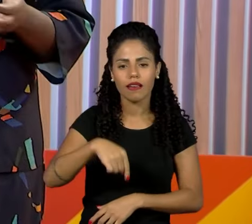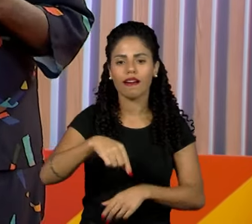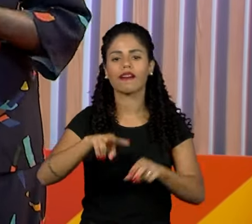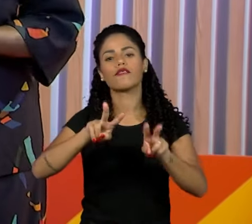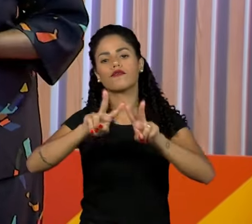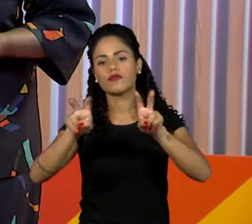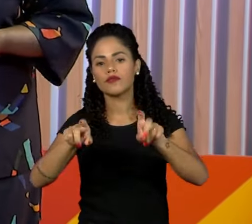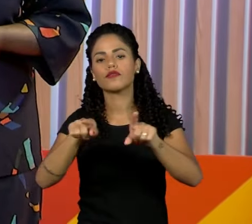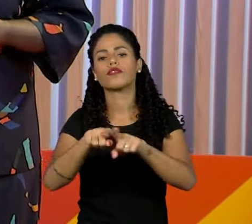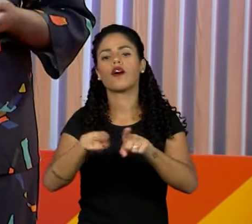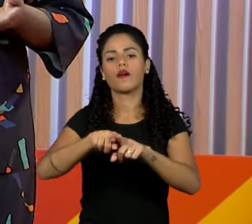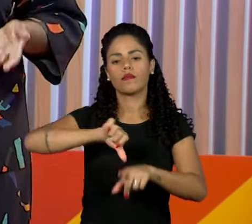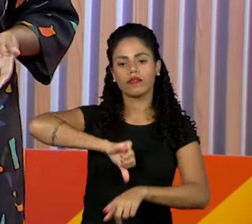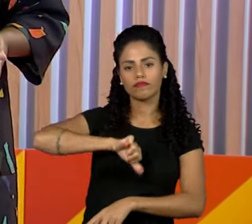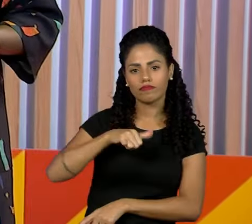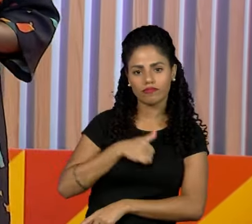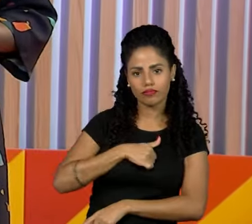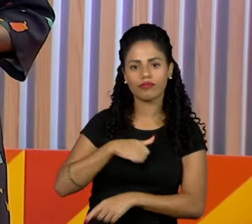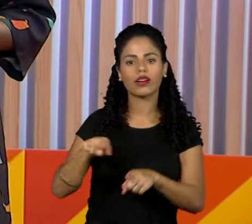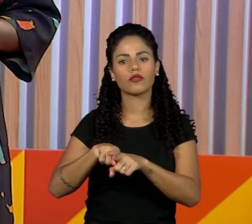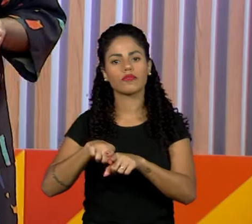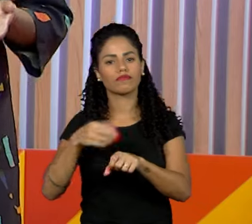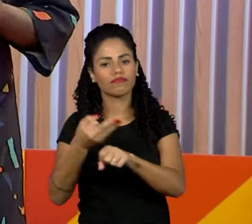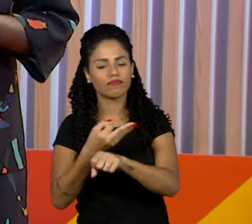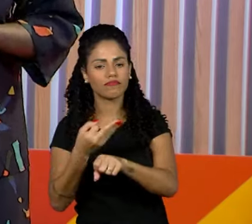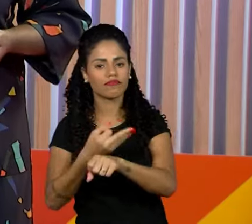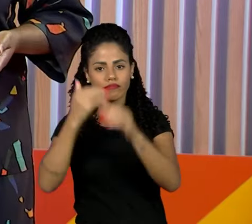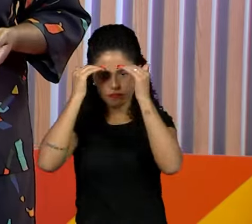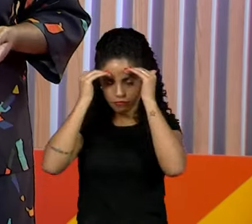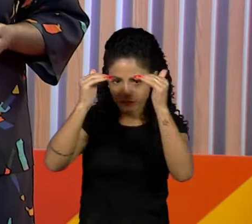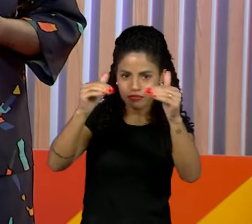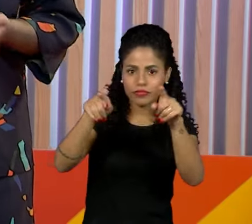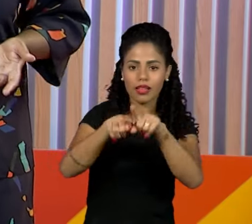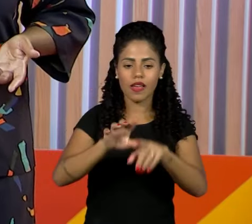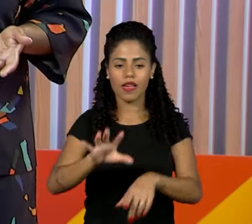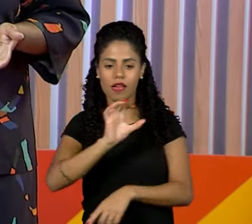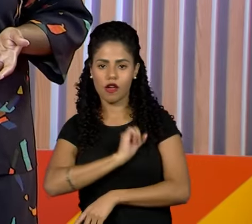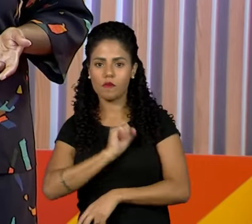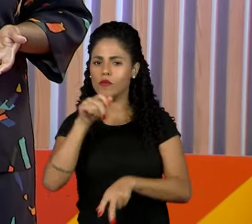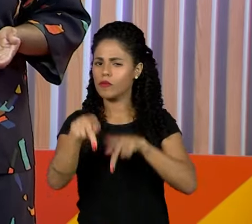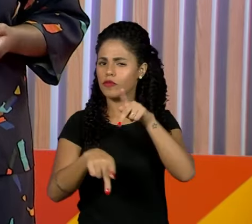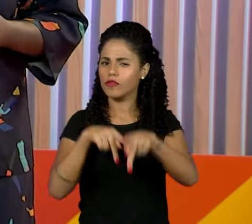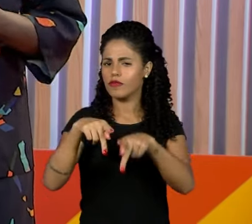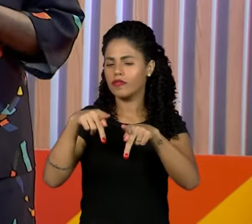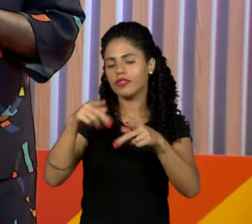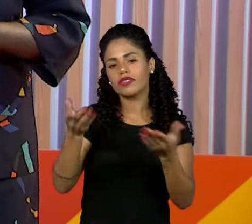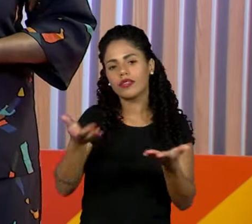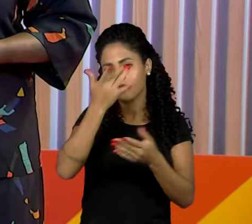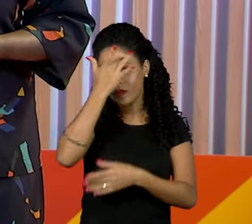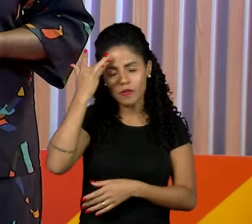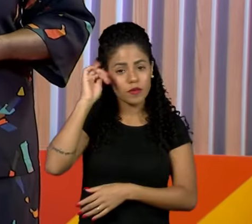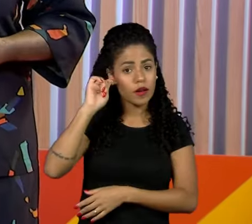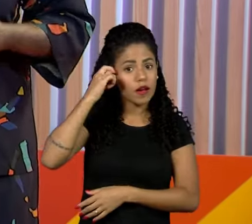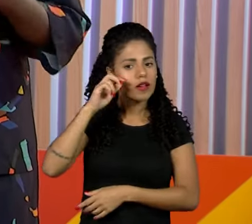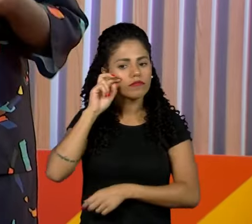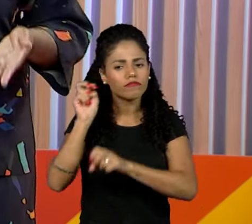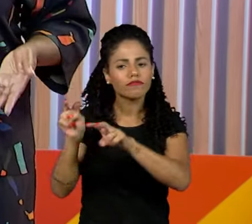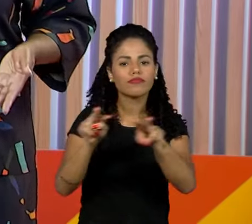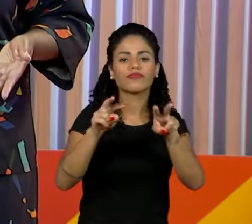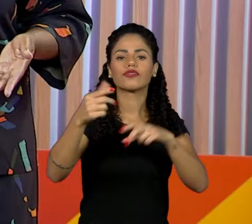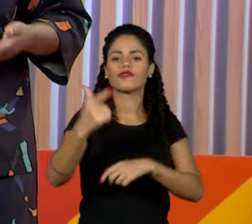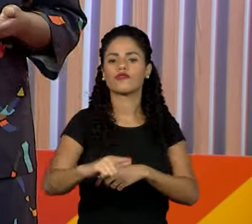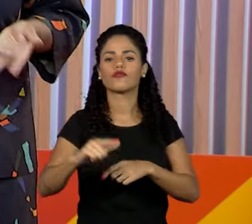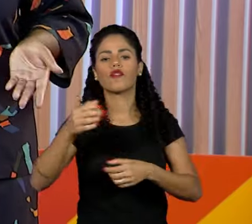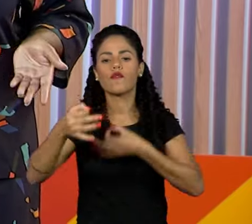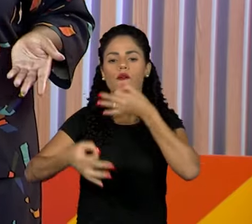tolerância, autoestima e amor. Sempre da perspectiva do povo preto. Vamos rever as pessoas cujas